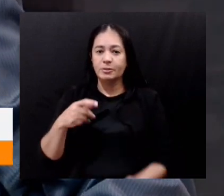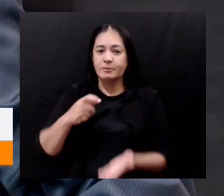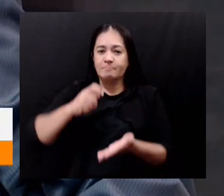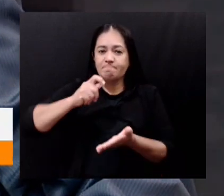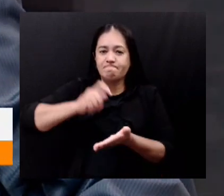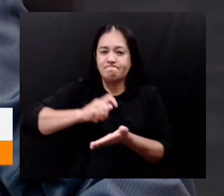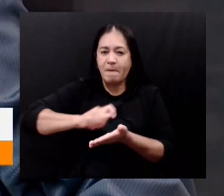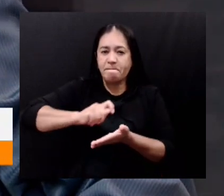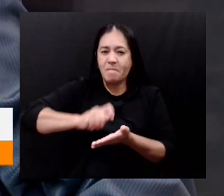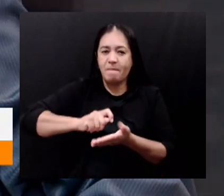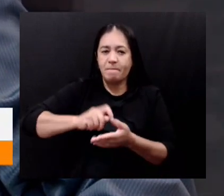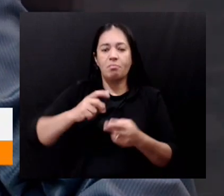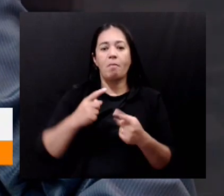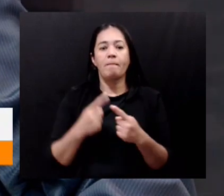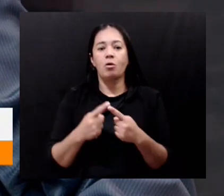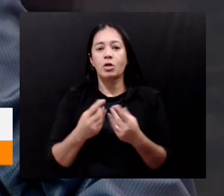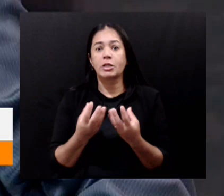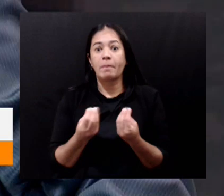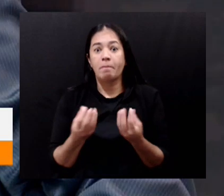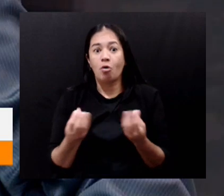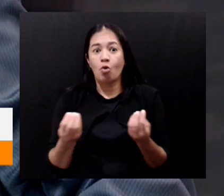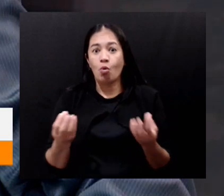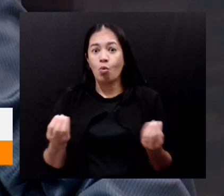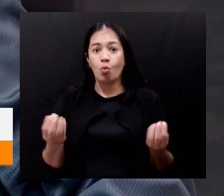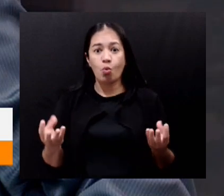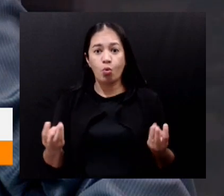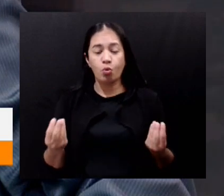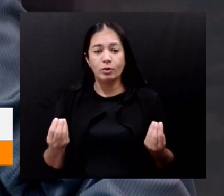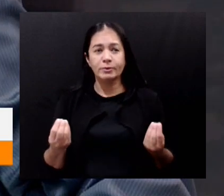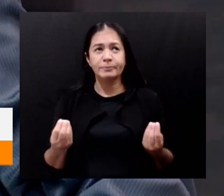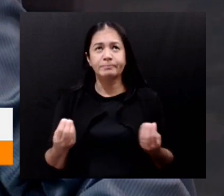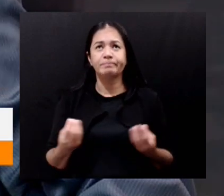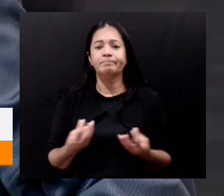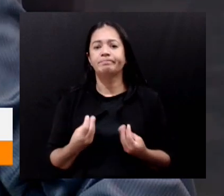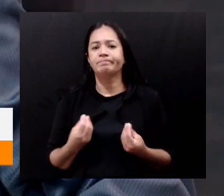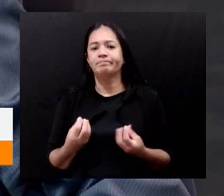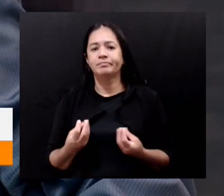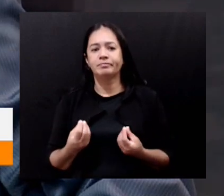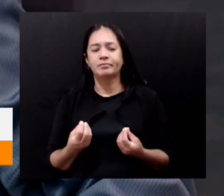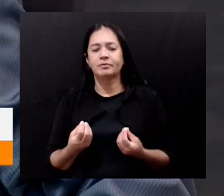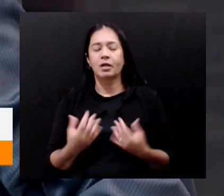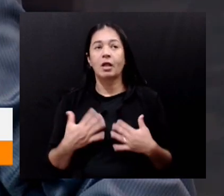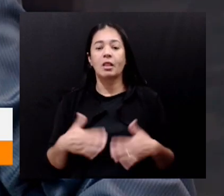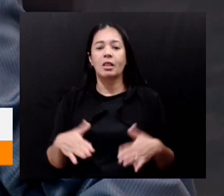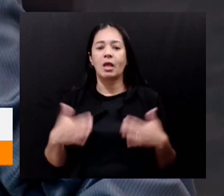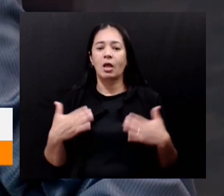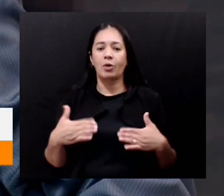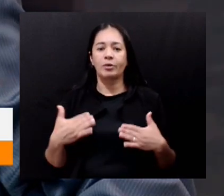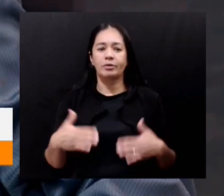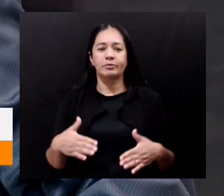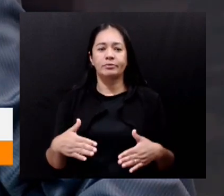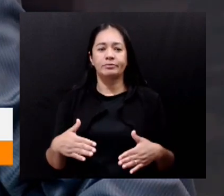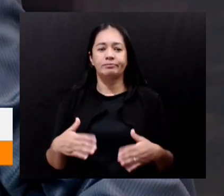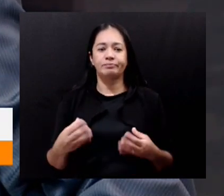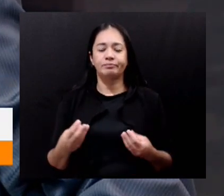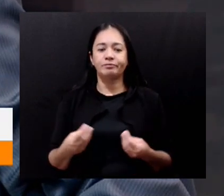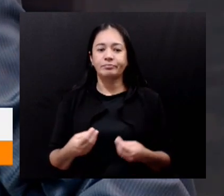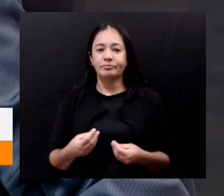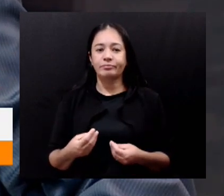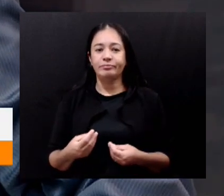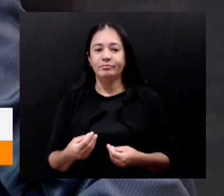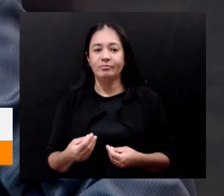um excesso de, digamos assim, de tranquilidade nessa Uhum. história e não percorrendo as vias